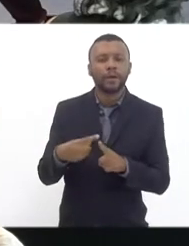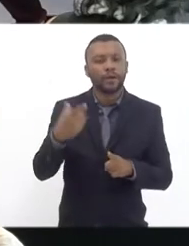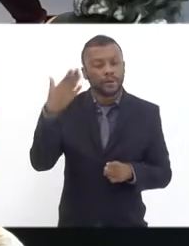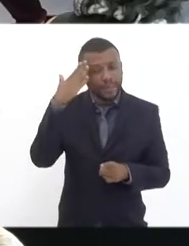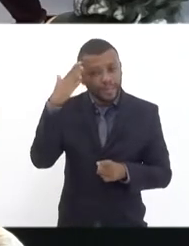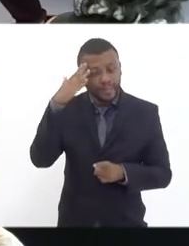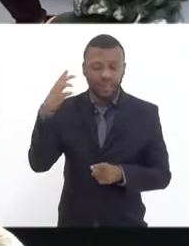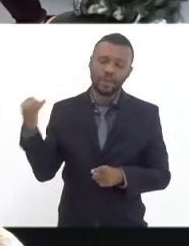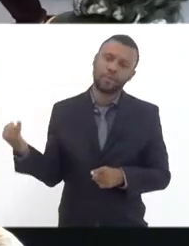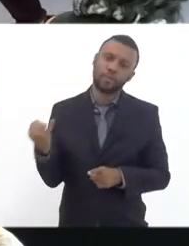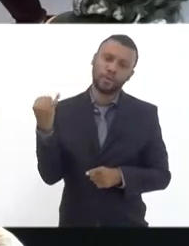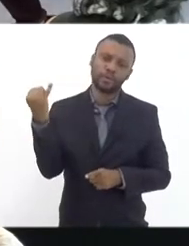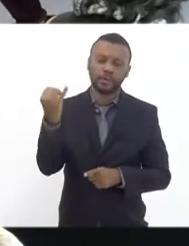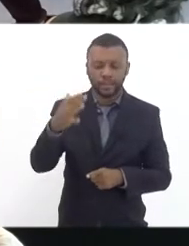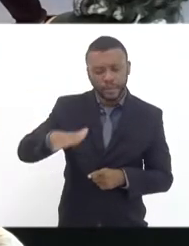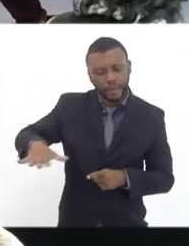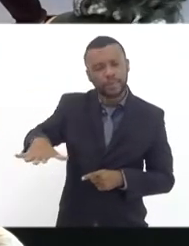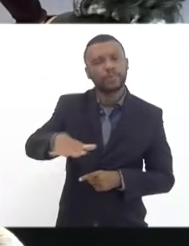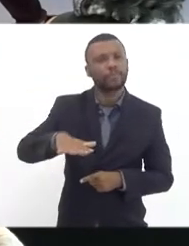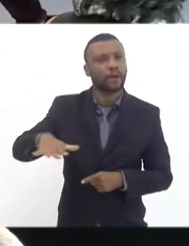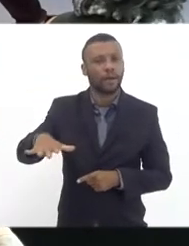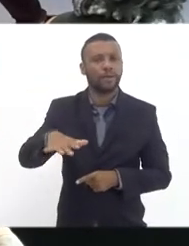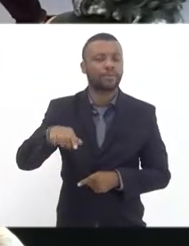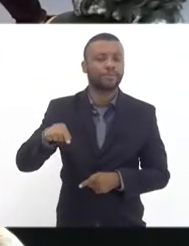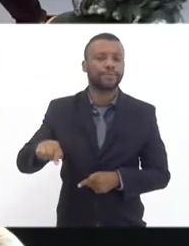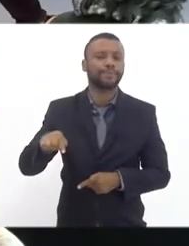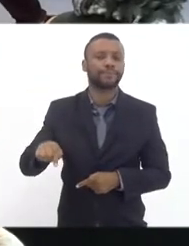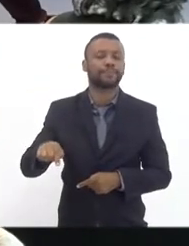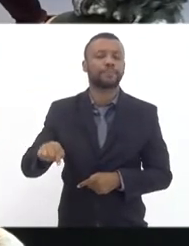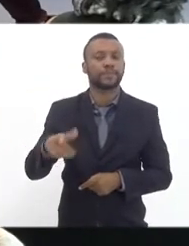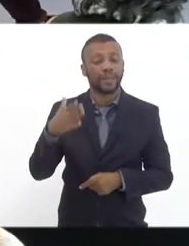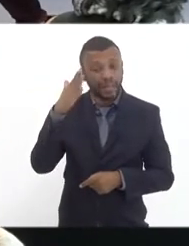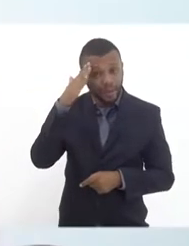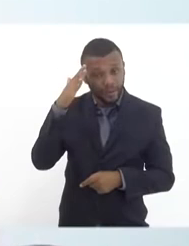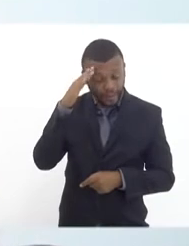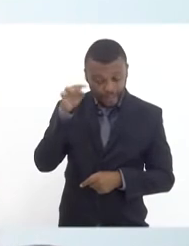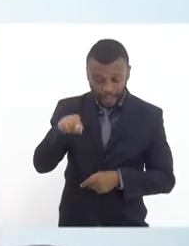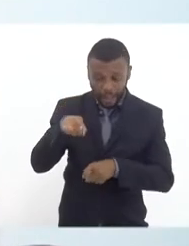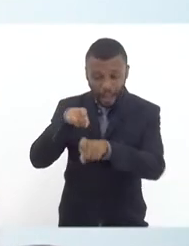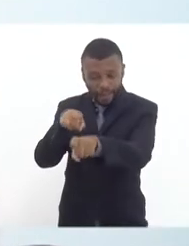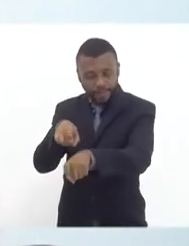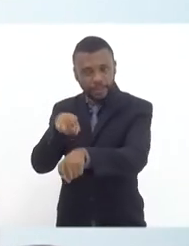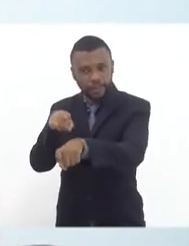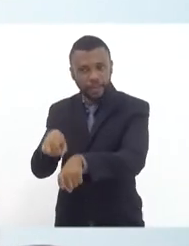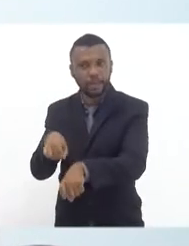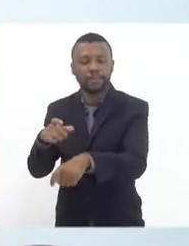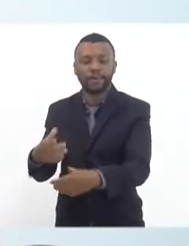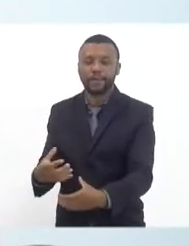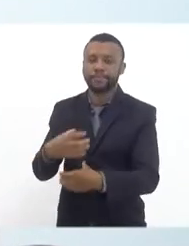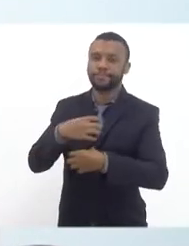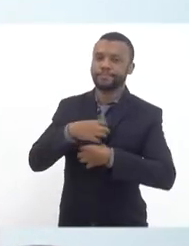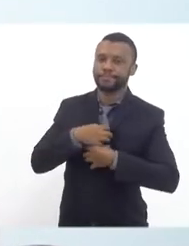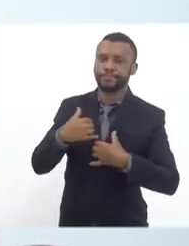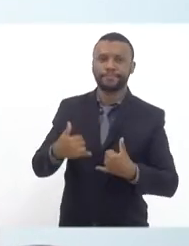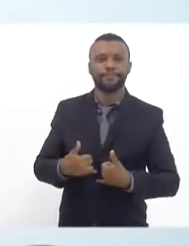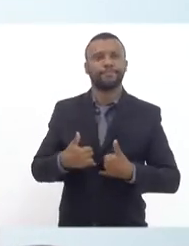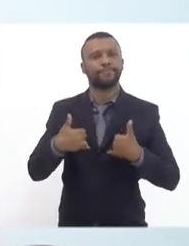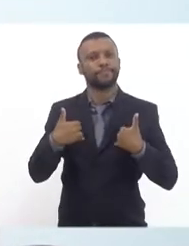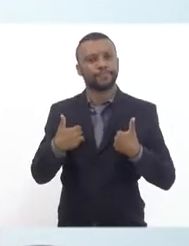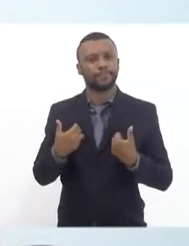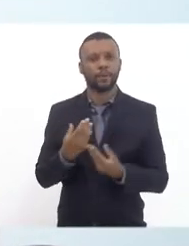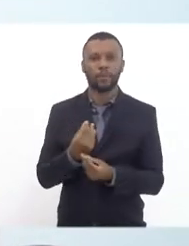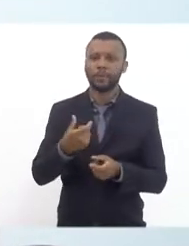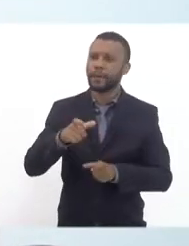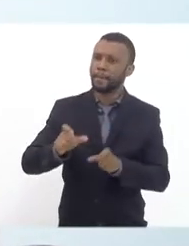daquele equipamento e eu sei que aquilo ali vai fazer a diferença na vida de muitas pessoas na cidade de